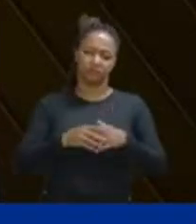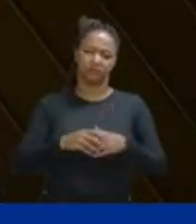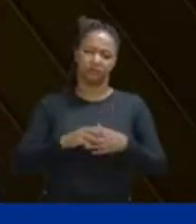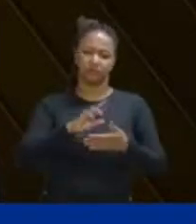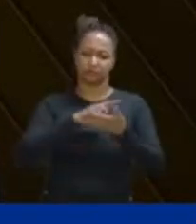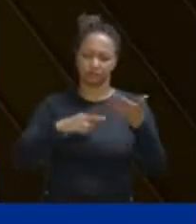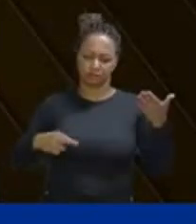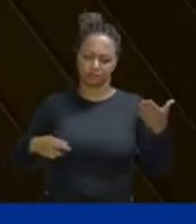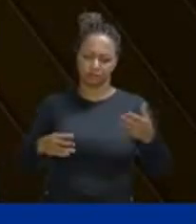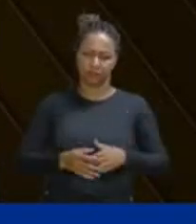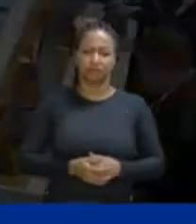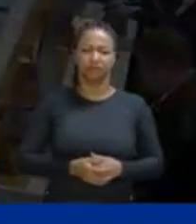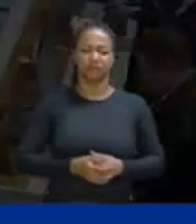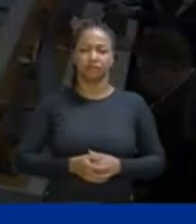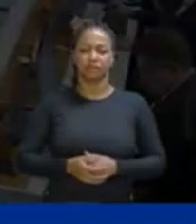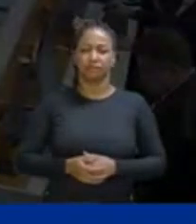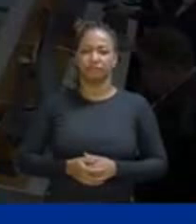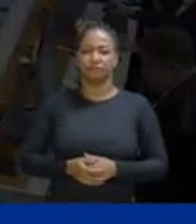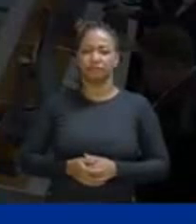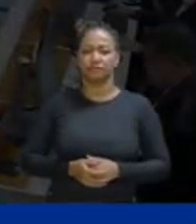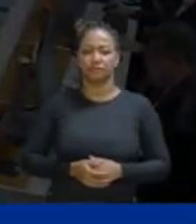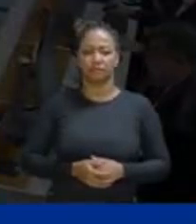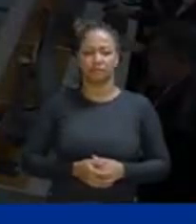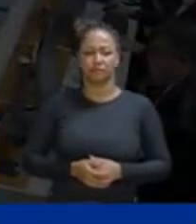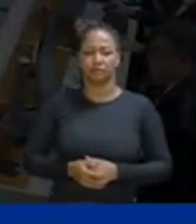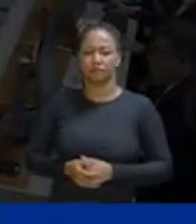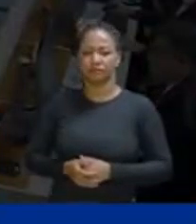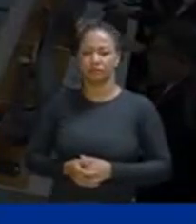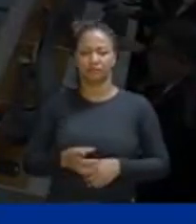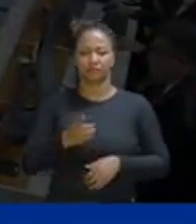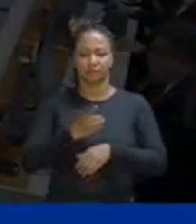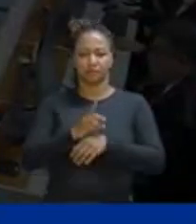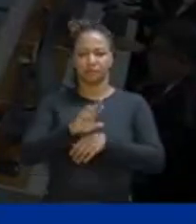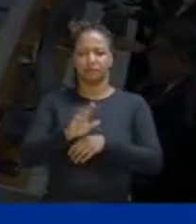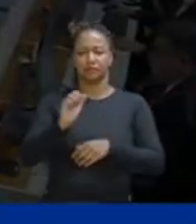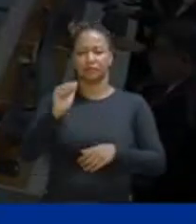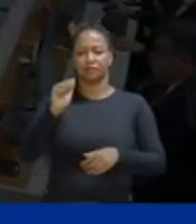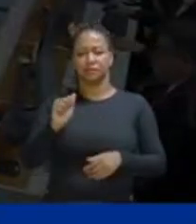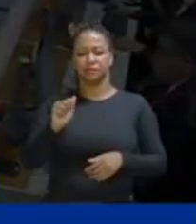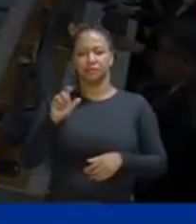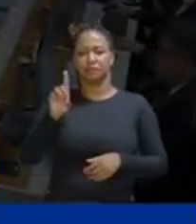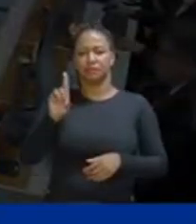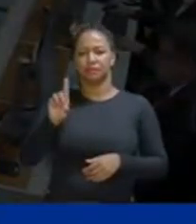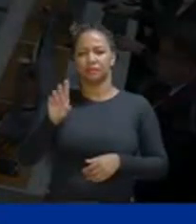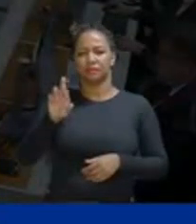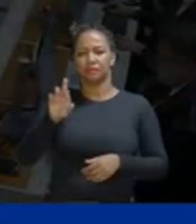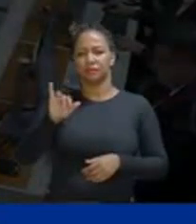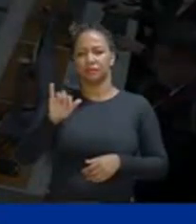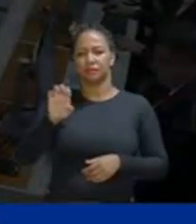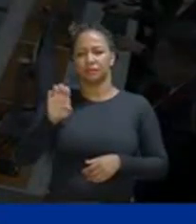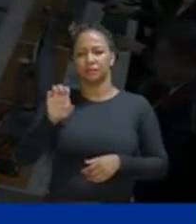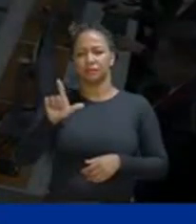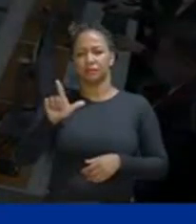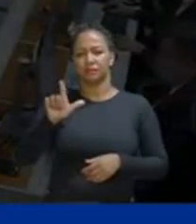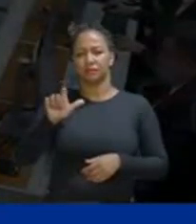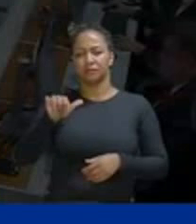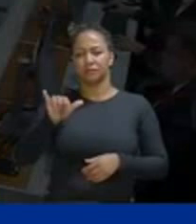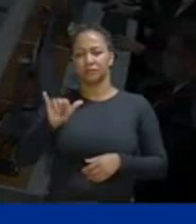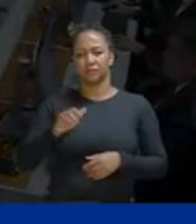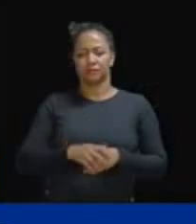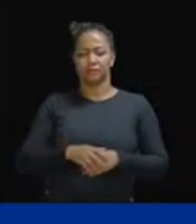relatório. Com a palavra a doutora Adriele Lima, pelo prazo